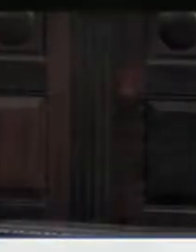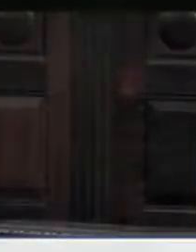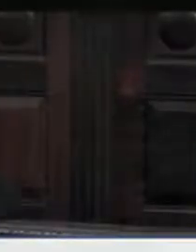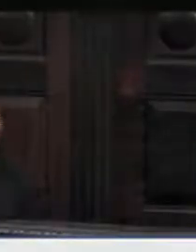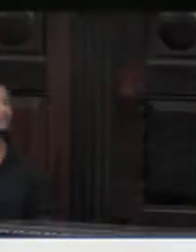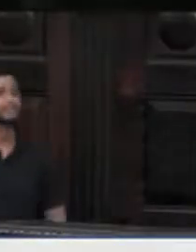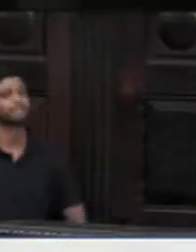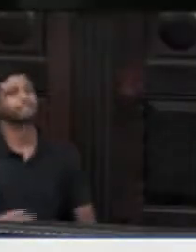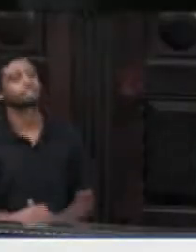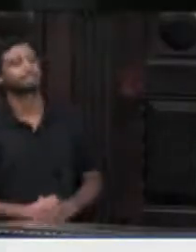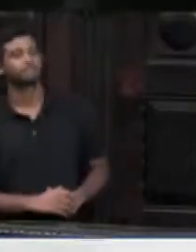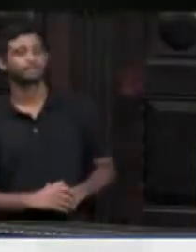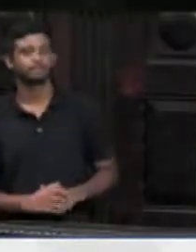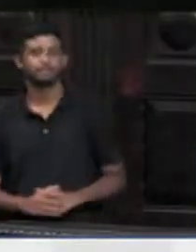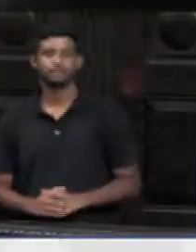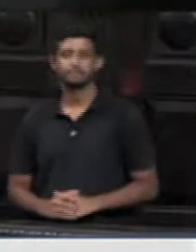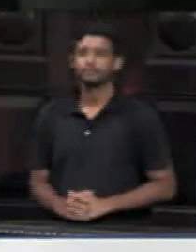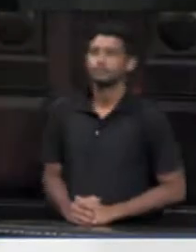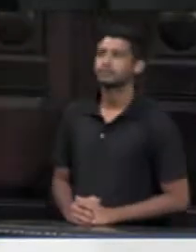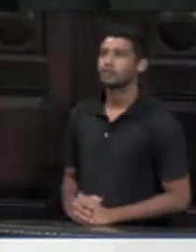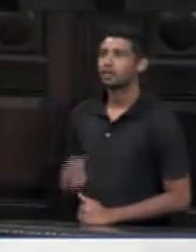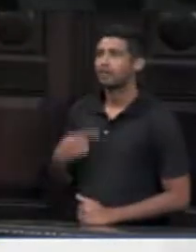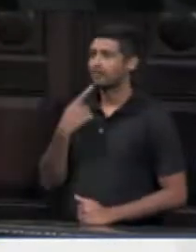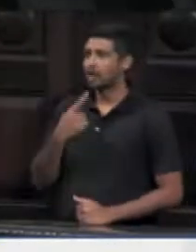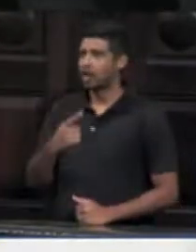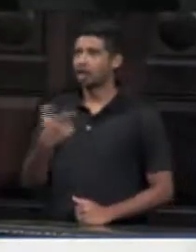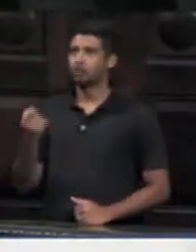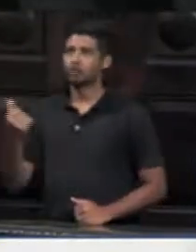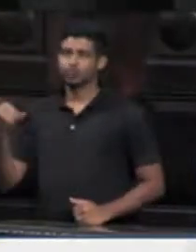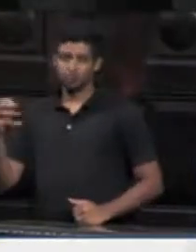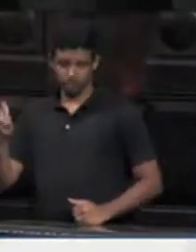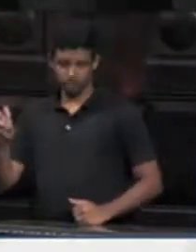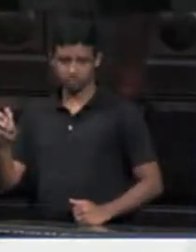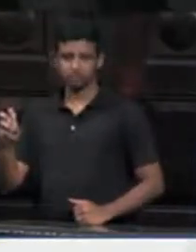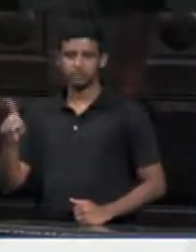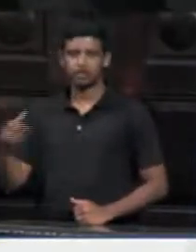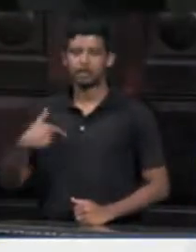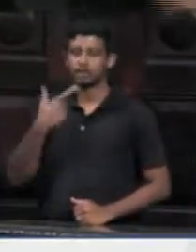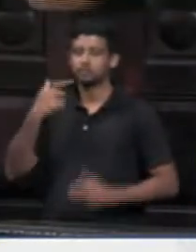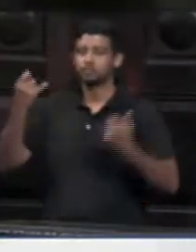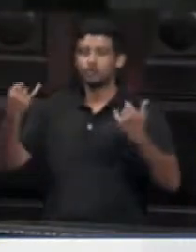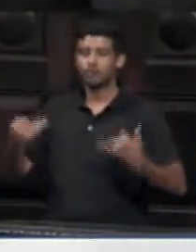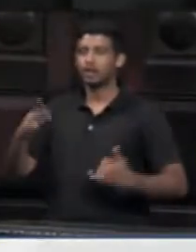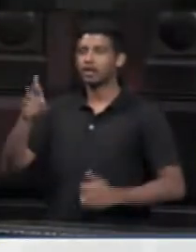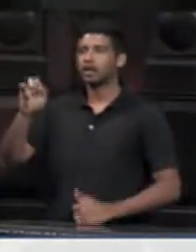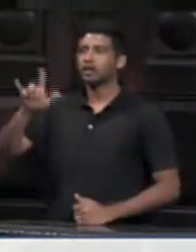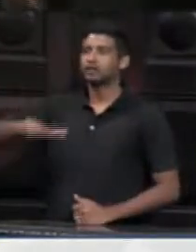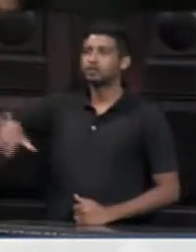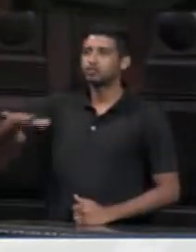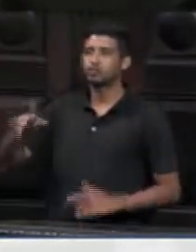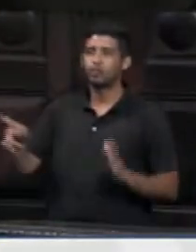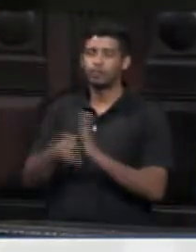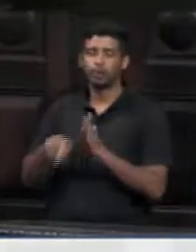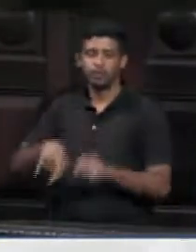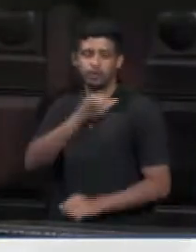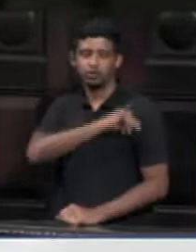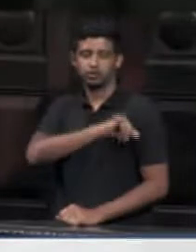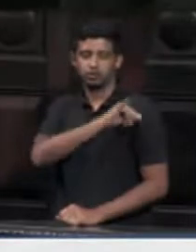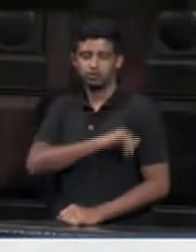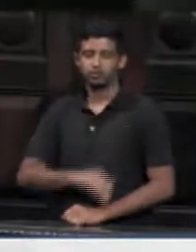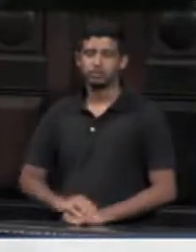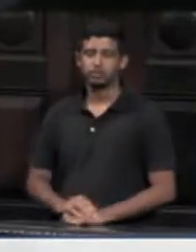Lei Complementar 10 de 2015, que dispõe sobre a região metropolitana do Rio de Janeiro,